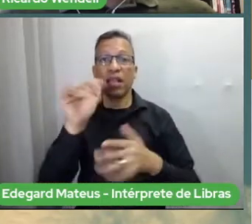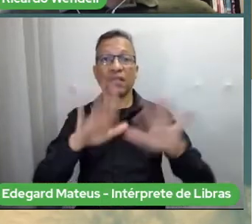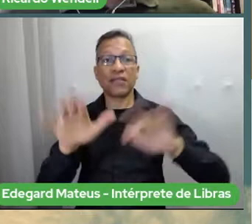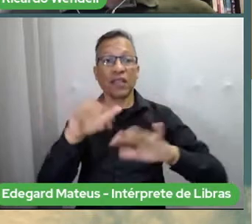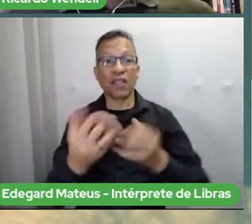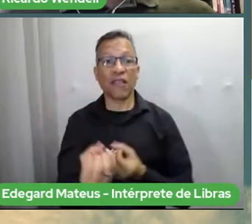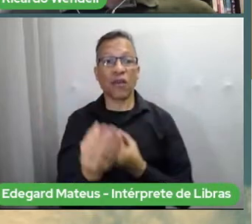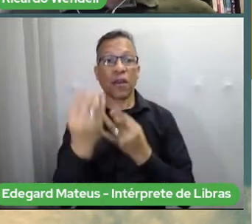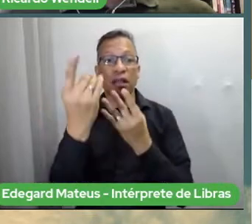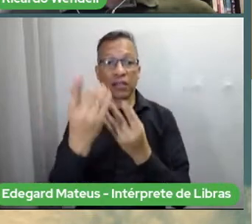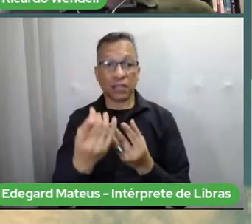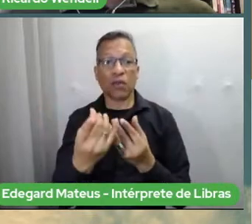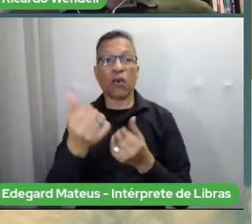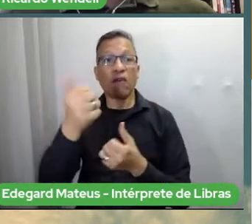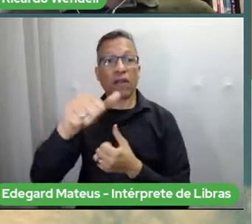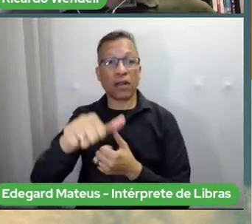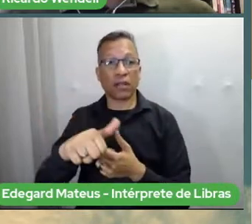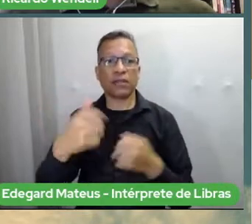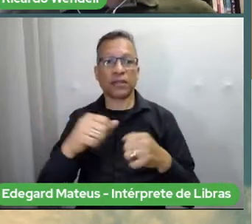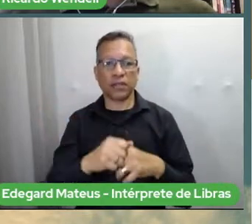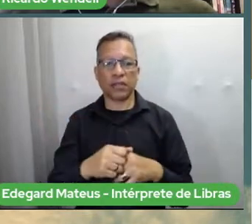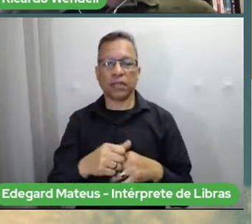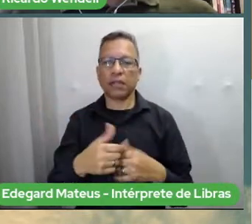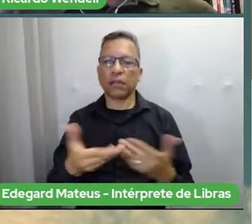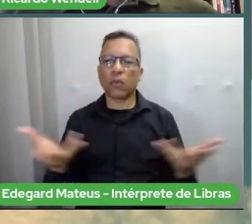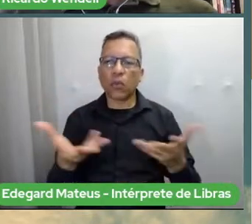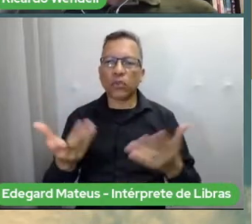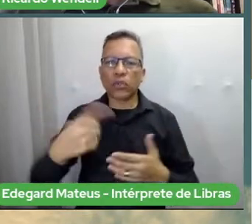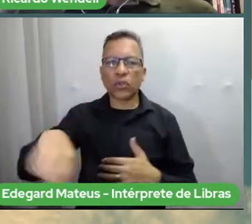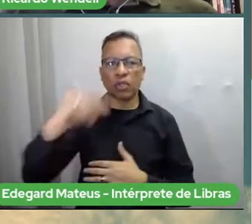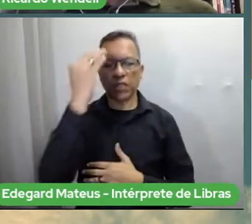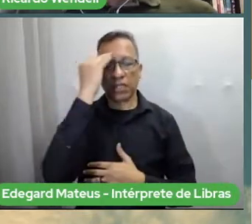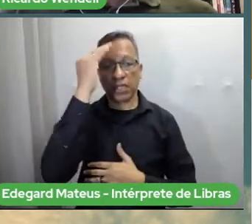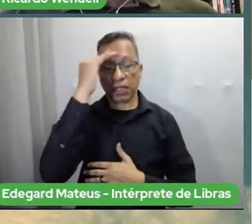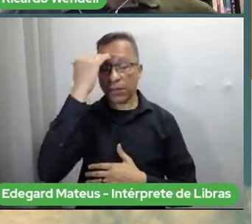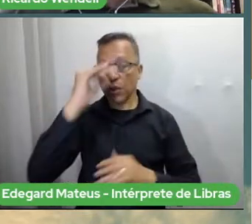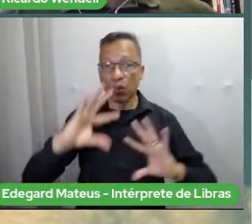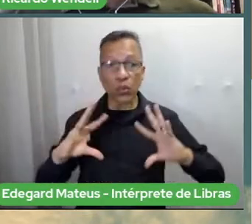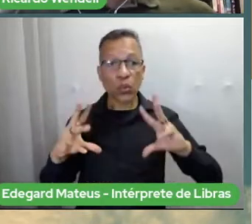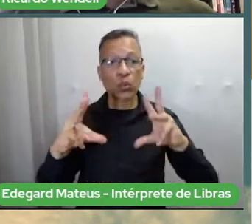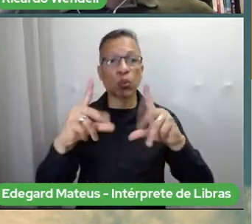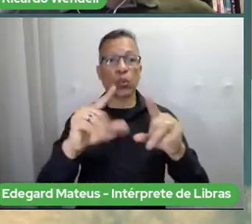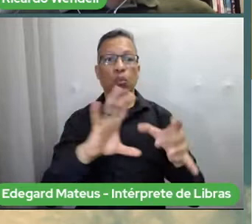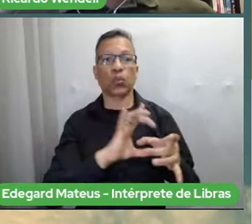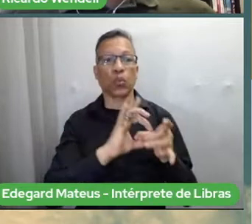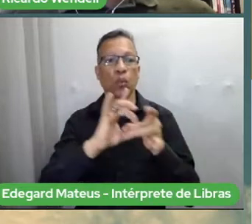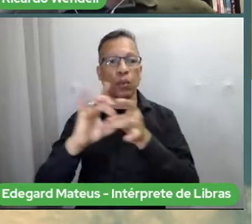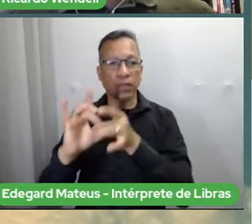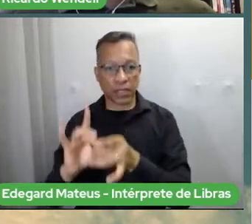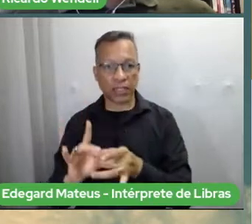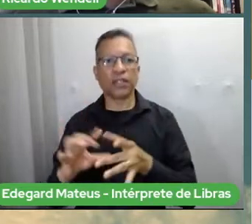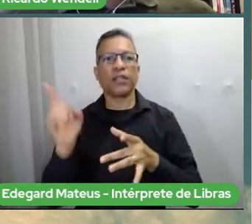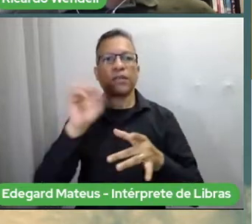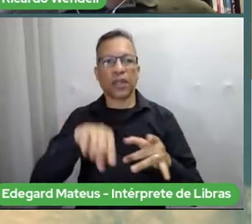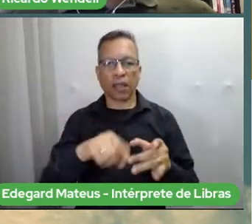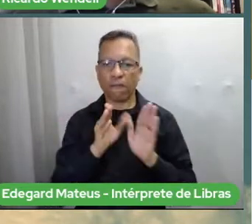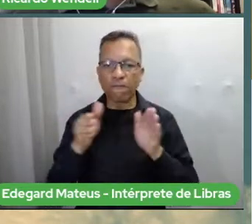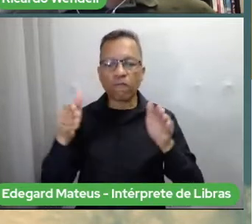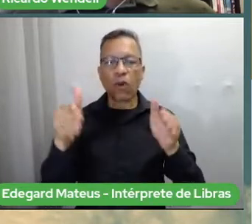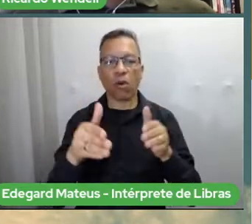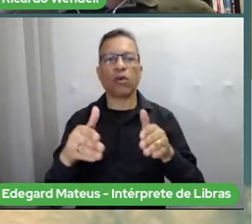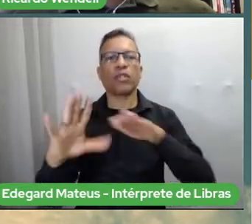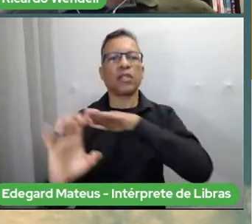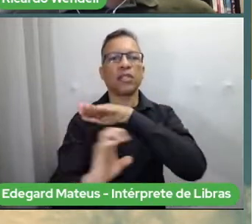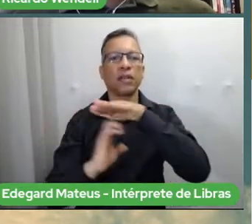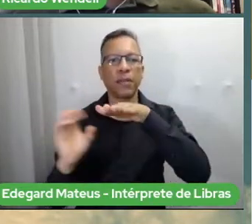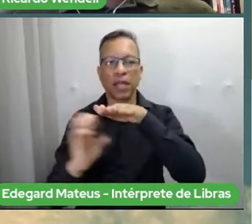analisada. E hoje a gente entende que, com todo o contexto de agilidade, com todo o foco das organizações baseada em